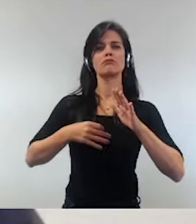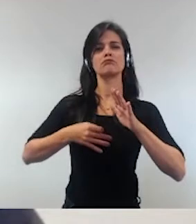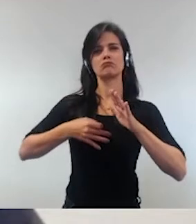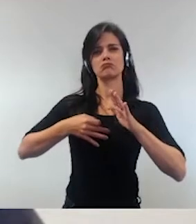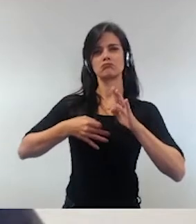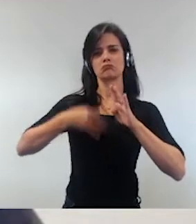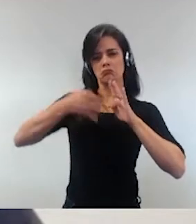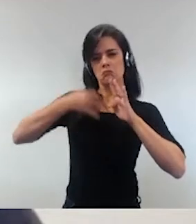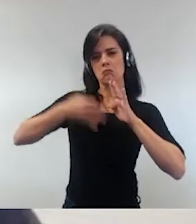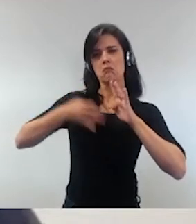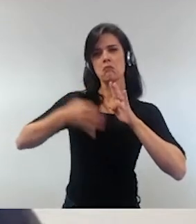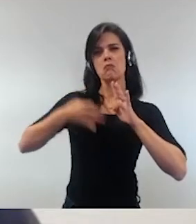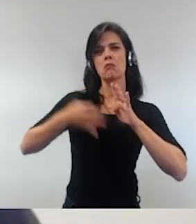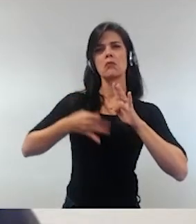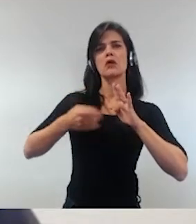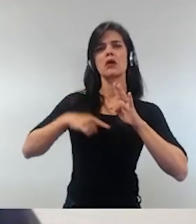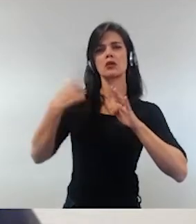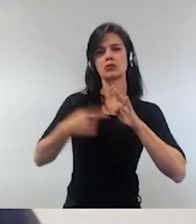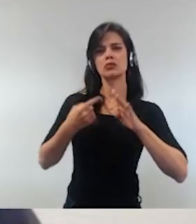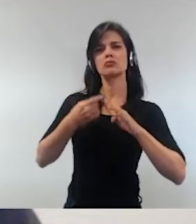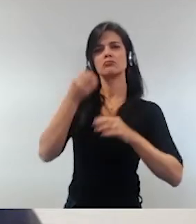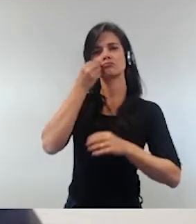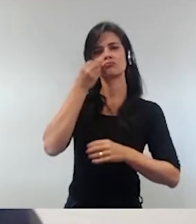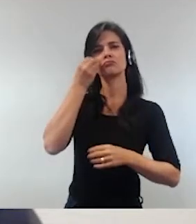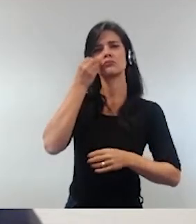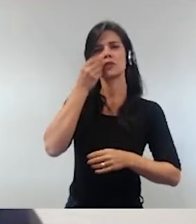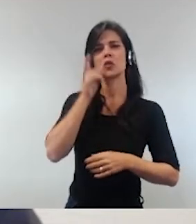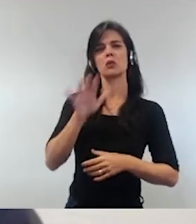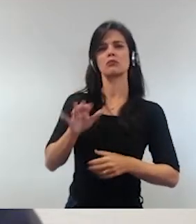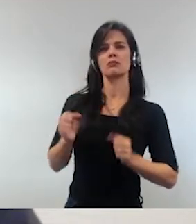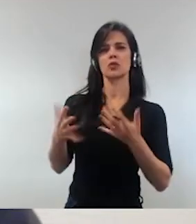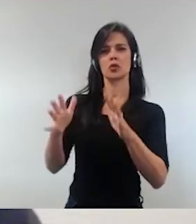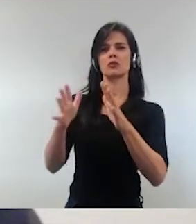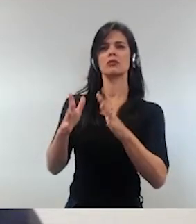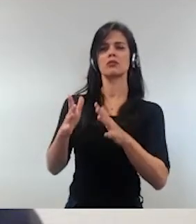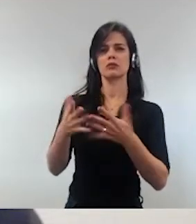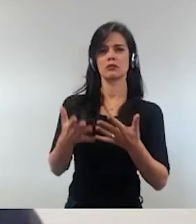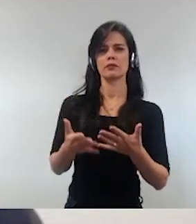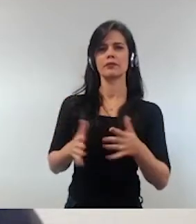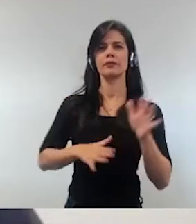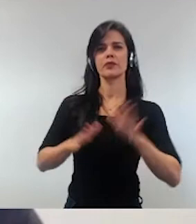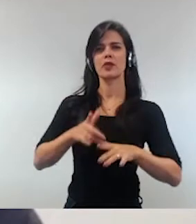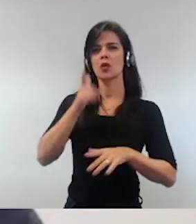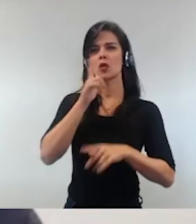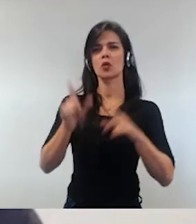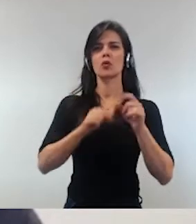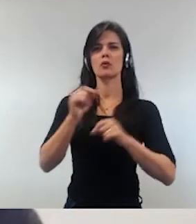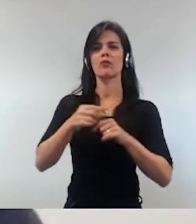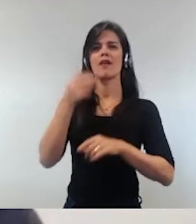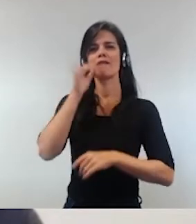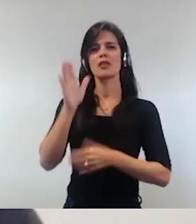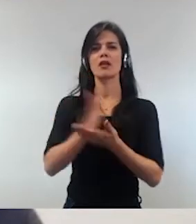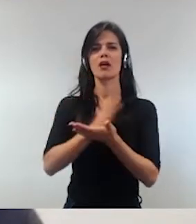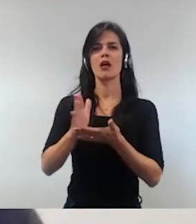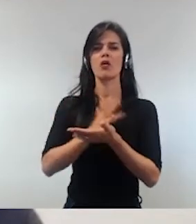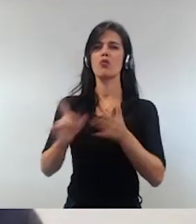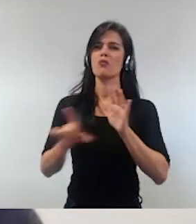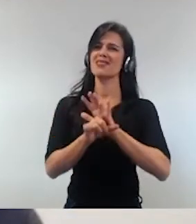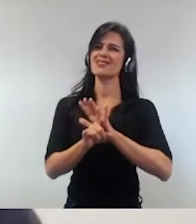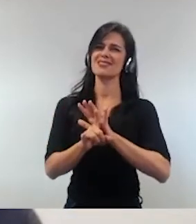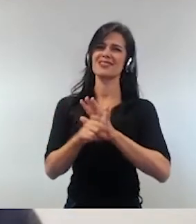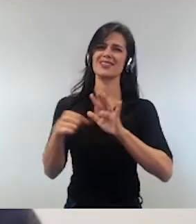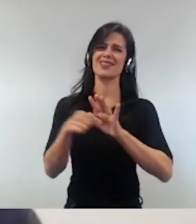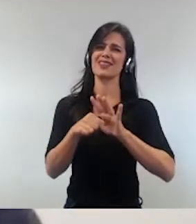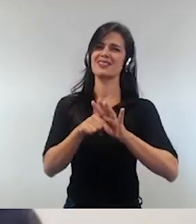gente tem feito isso com certo sucesso. Nós conseguimos inibir a produção de algumas leis